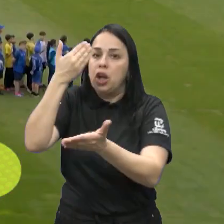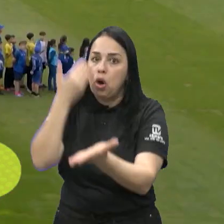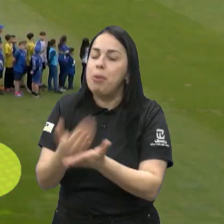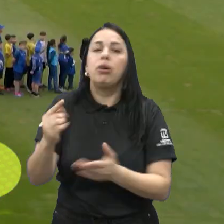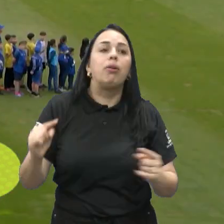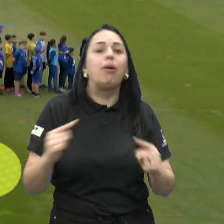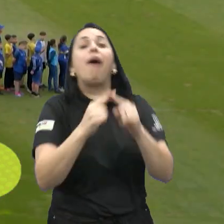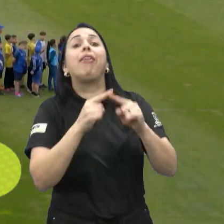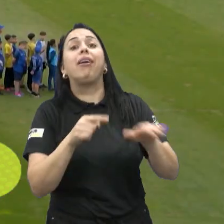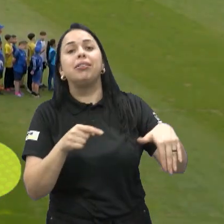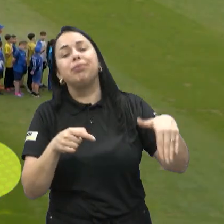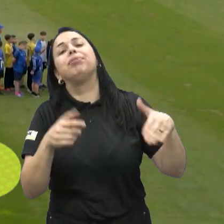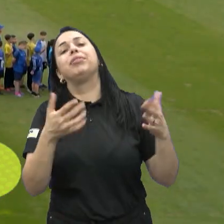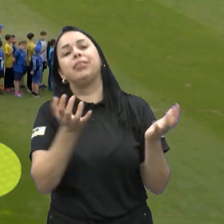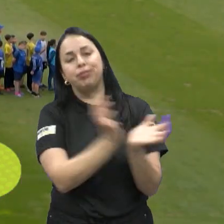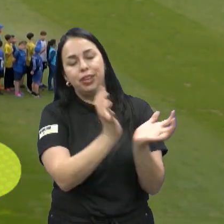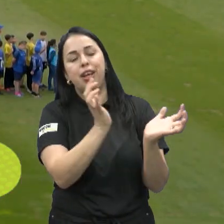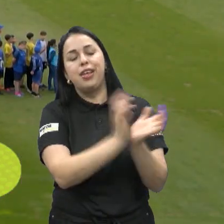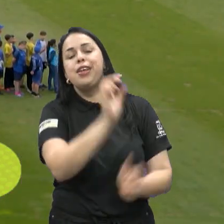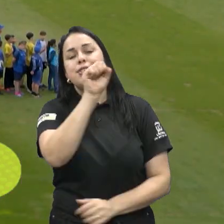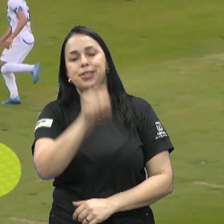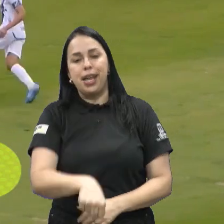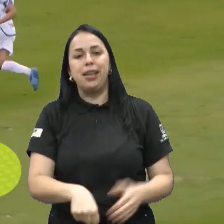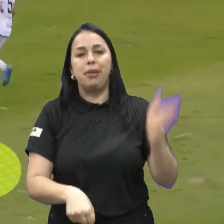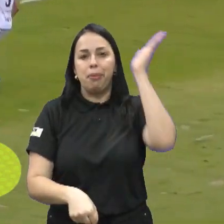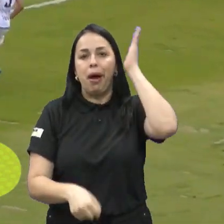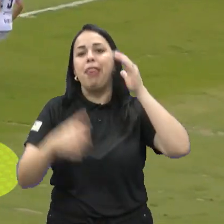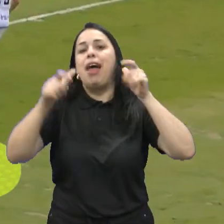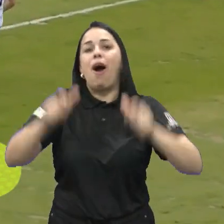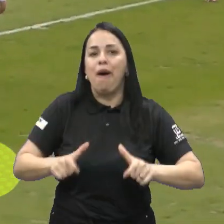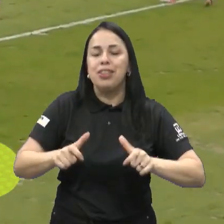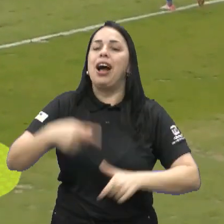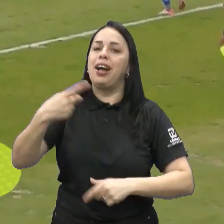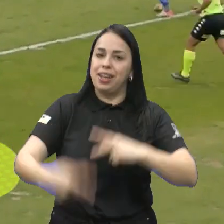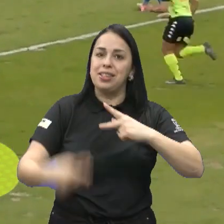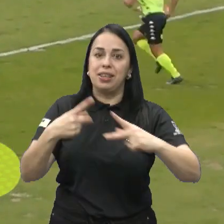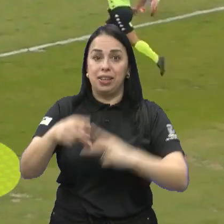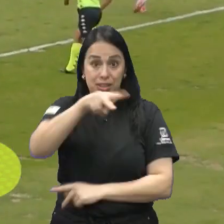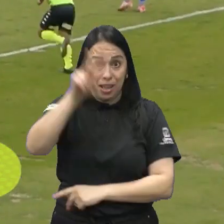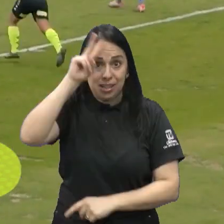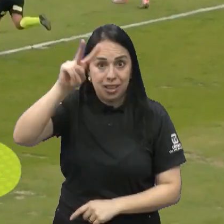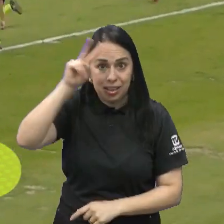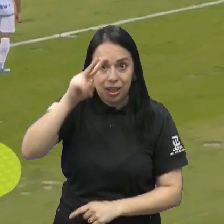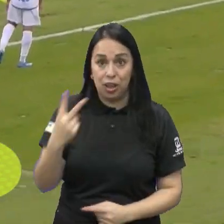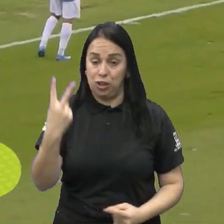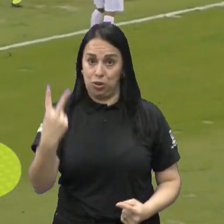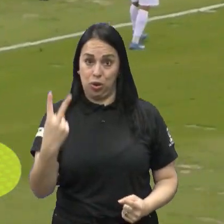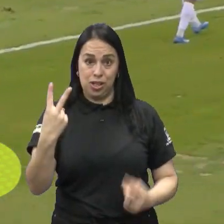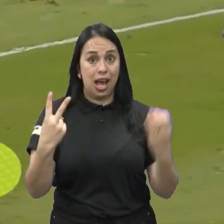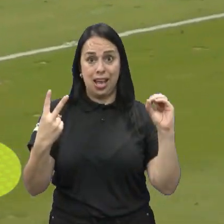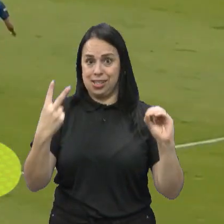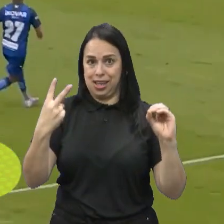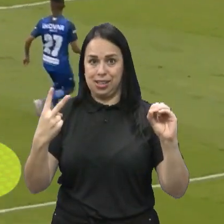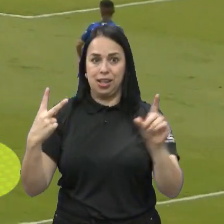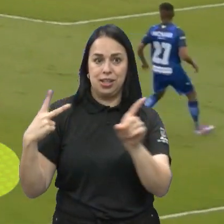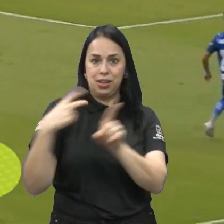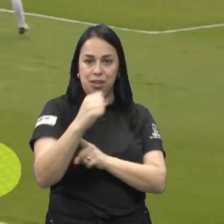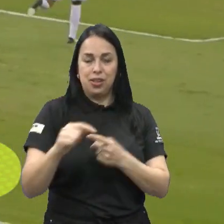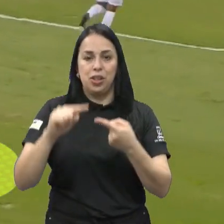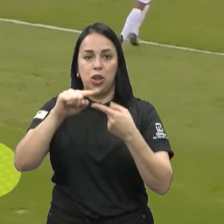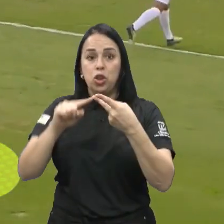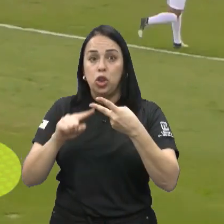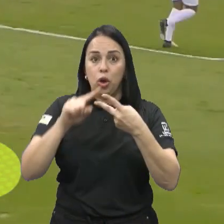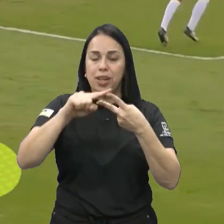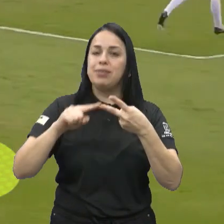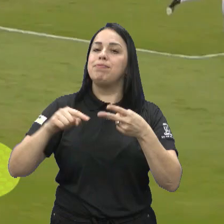quem? Sim, contra o Taubaté, no Martins Pereira. E esse está fresco na memória, né, Vieira? 2-0 para a Águia, com gols de Rony e João